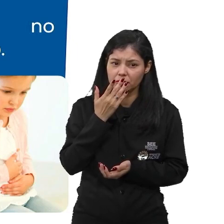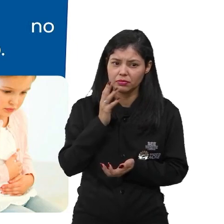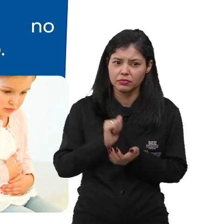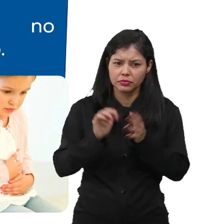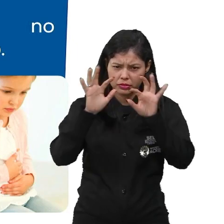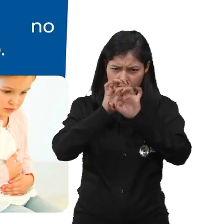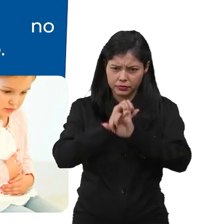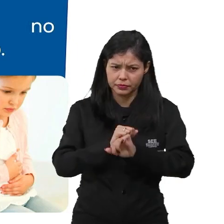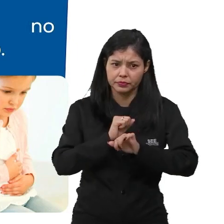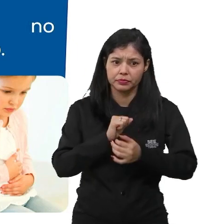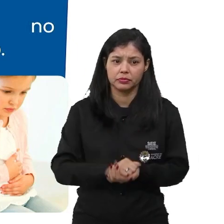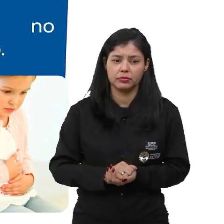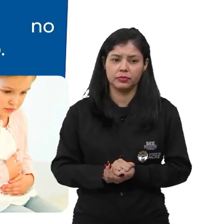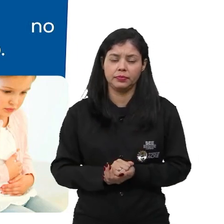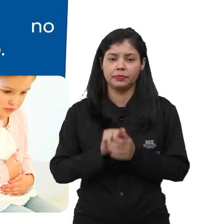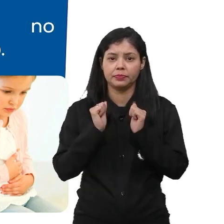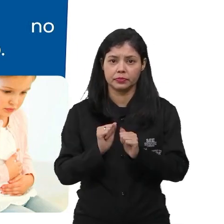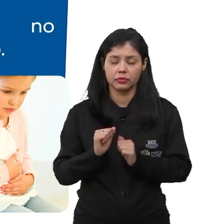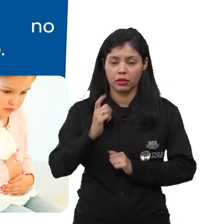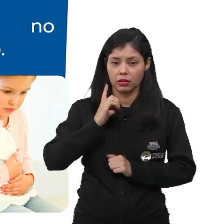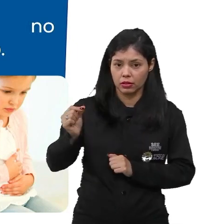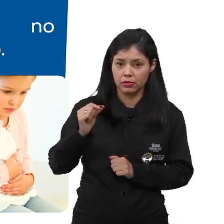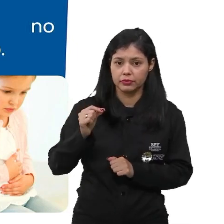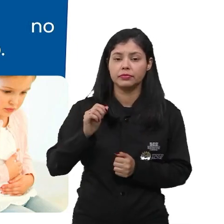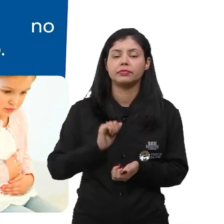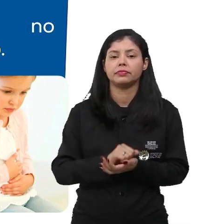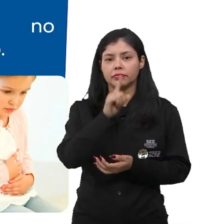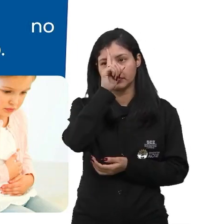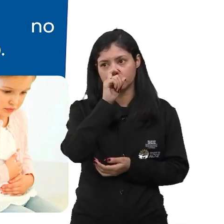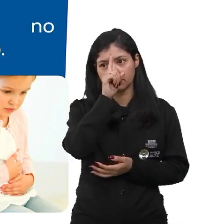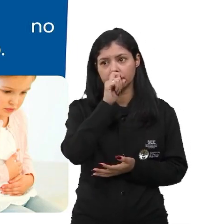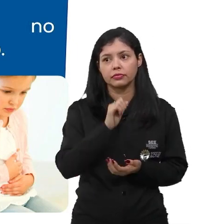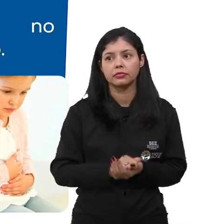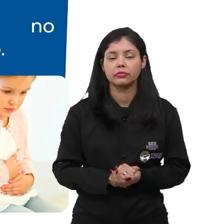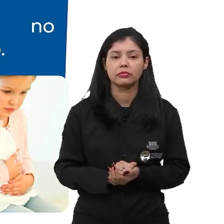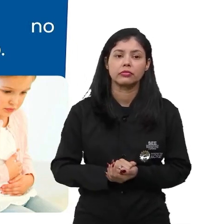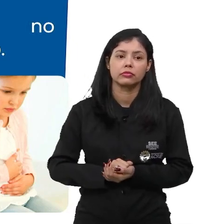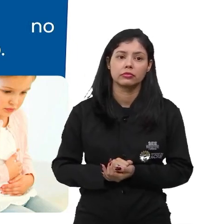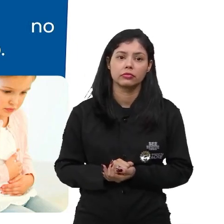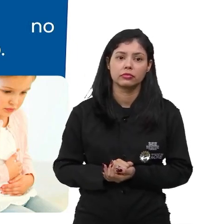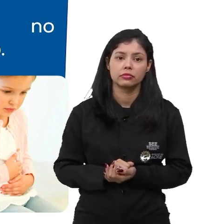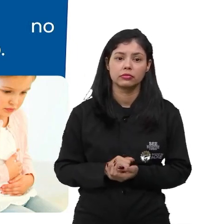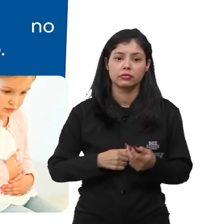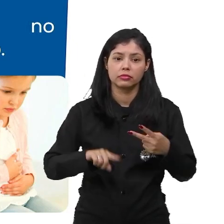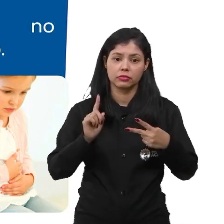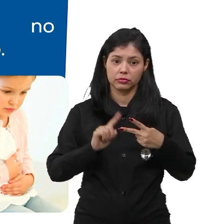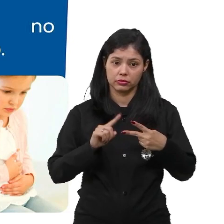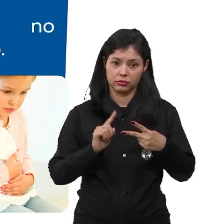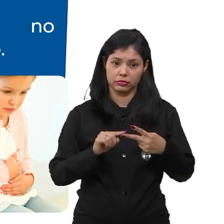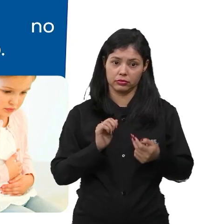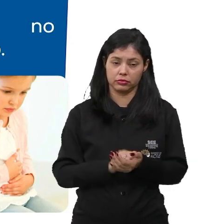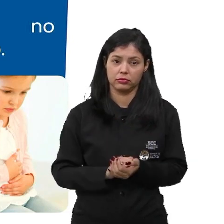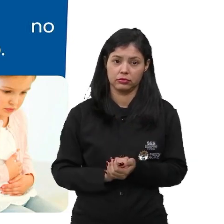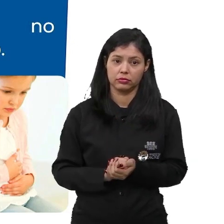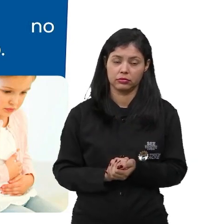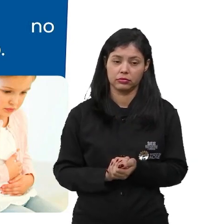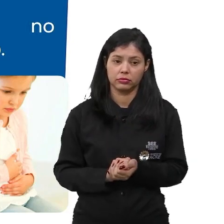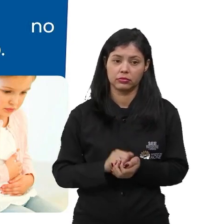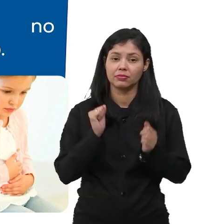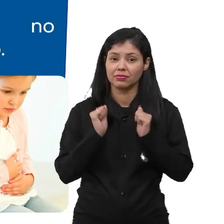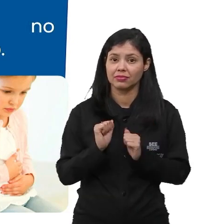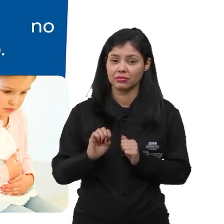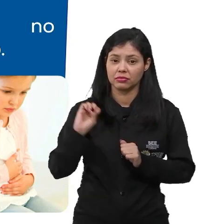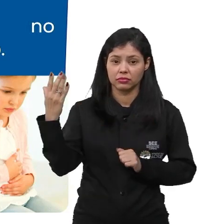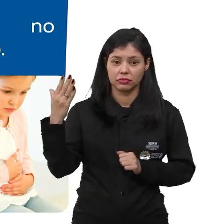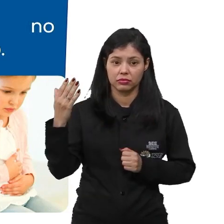mais escura, né, a gente corre para o hospital, pode ser ali leptospirose. E em casos mais graves, gente, ele pode